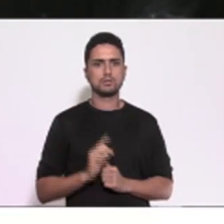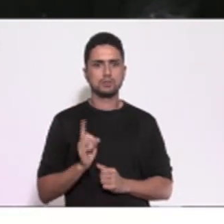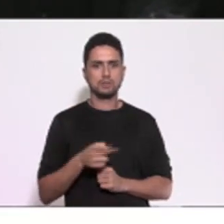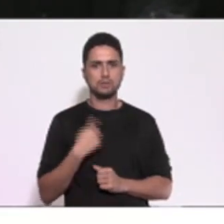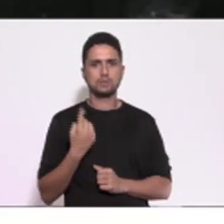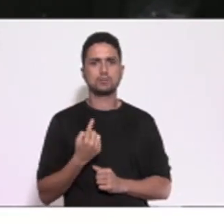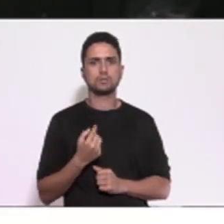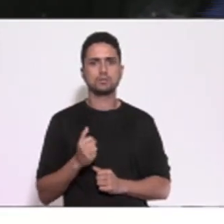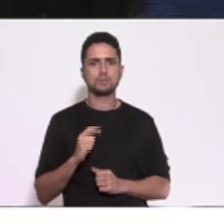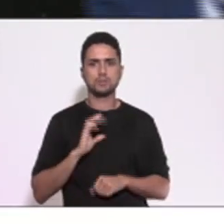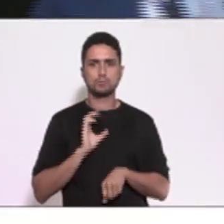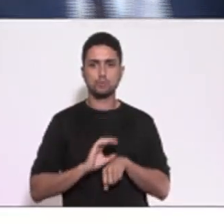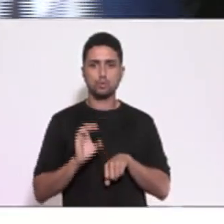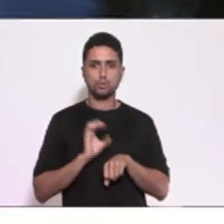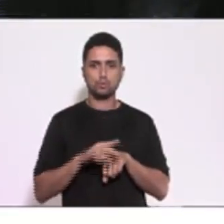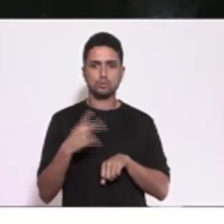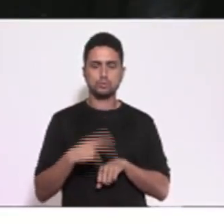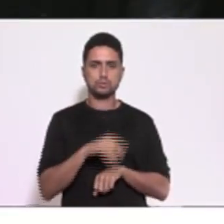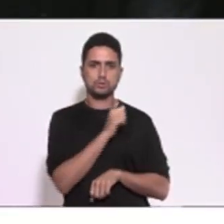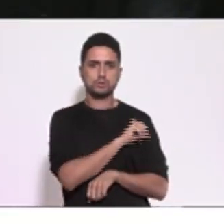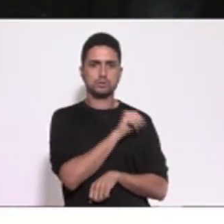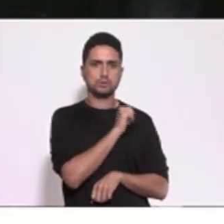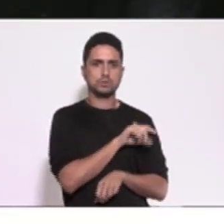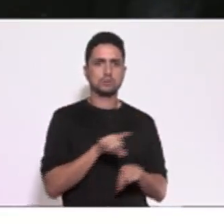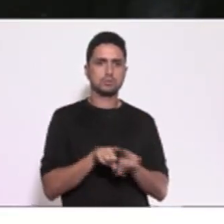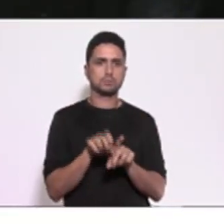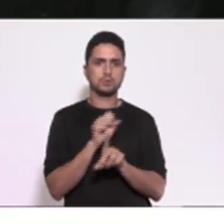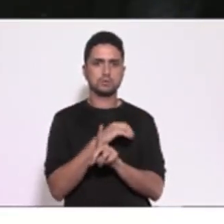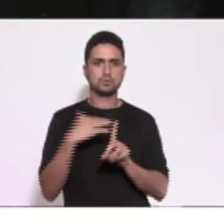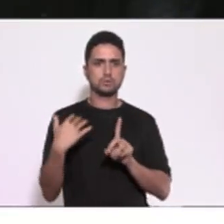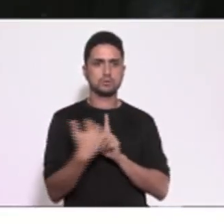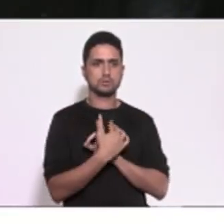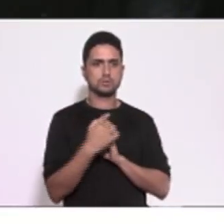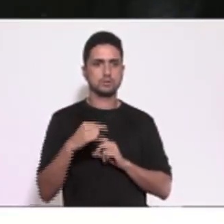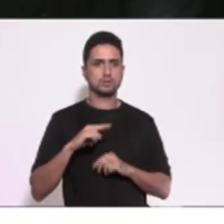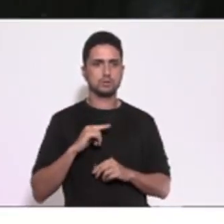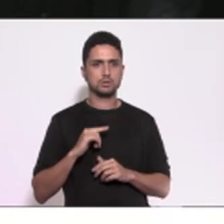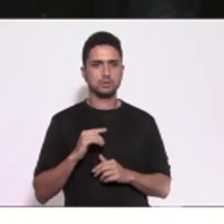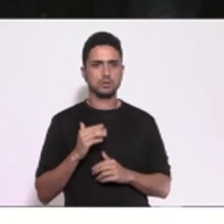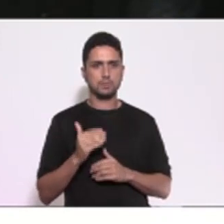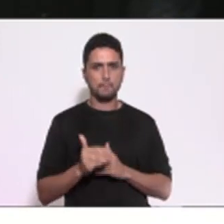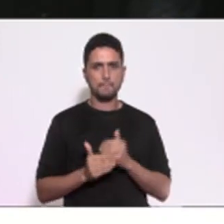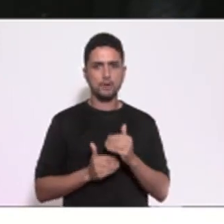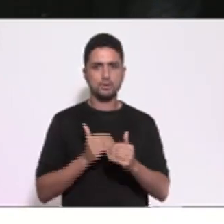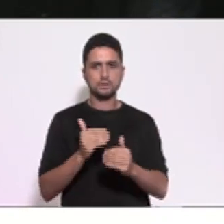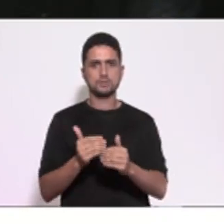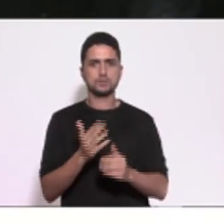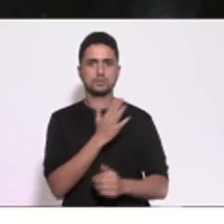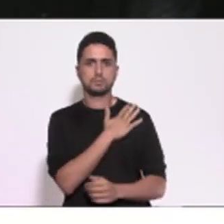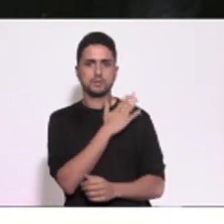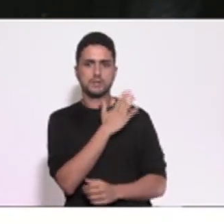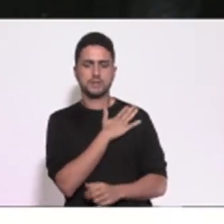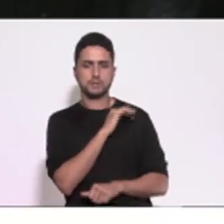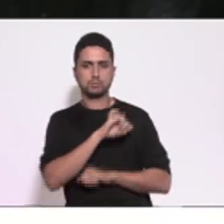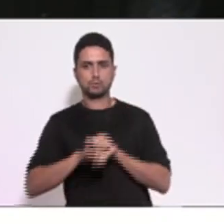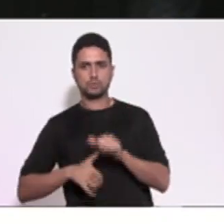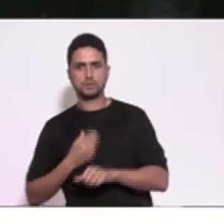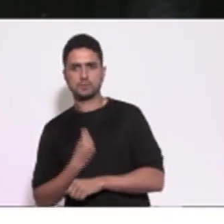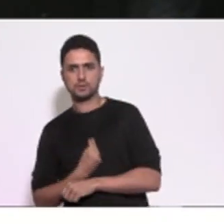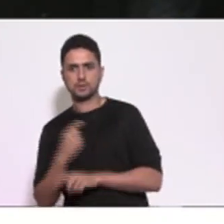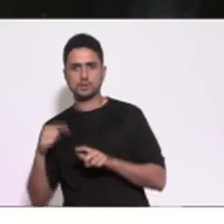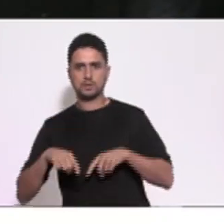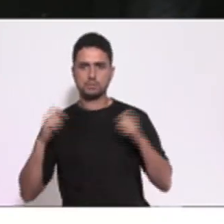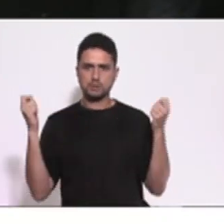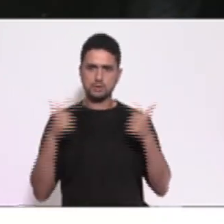em curso no Rio de Janeiro e na nossa sociedade um processo de militarização da vida. Temos que usar essa casa